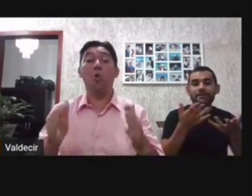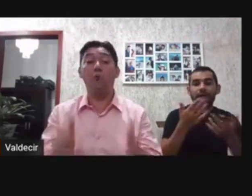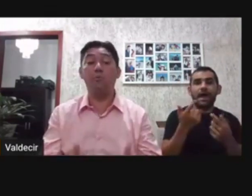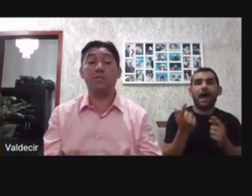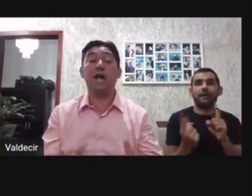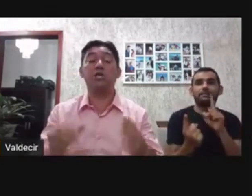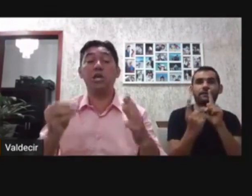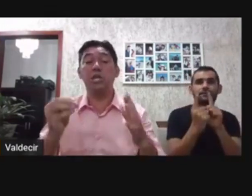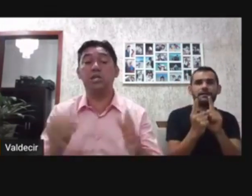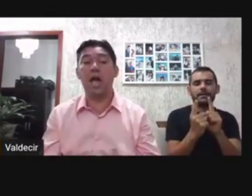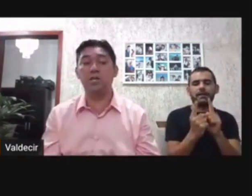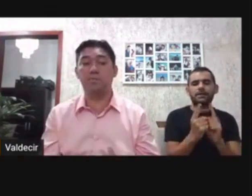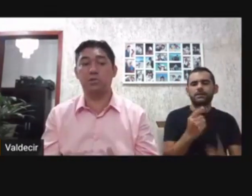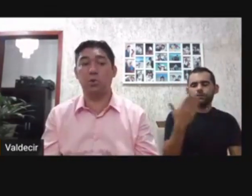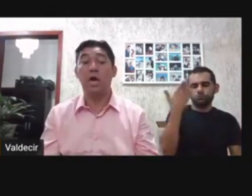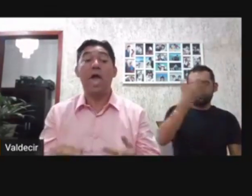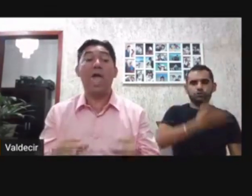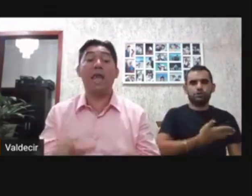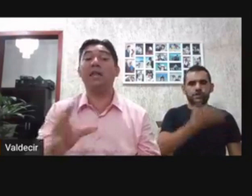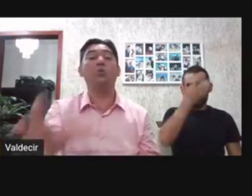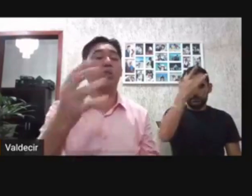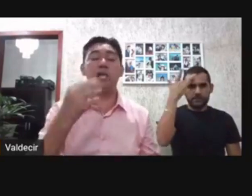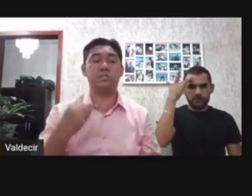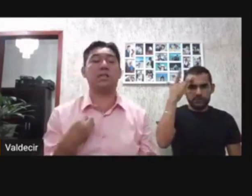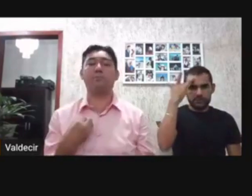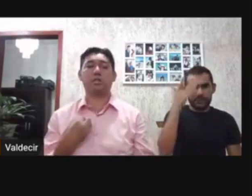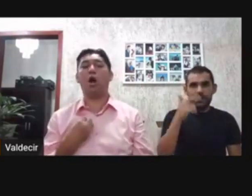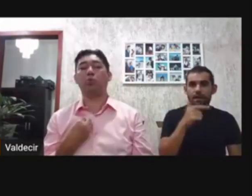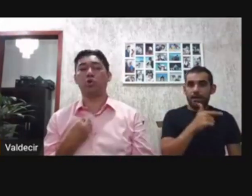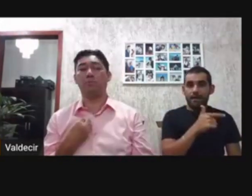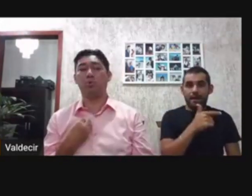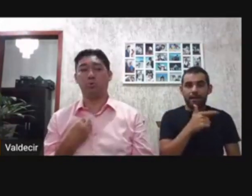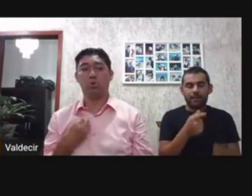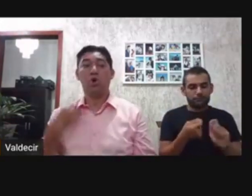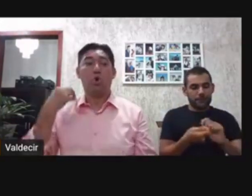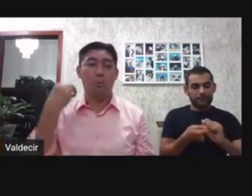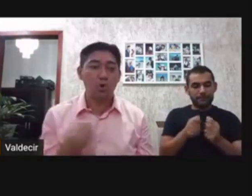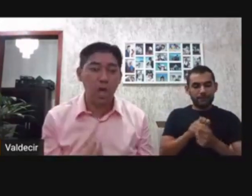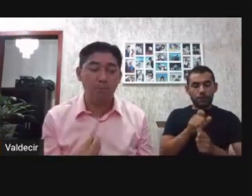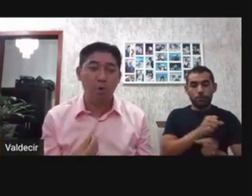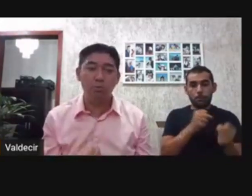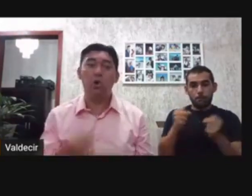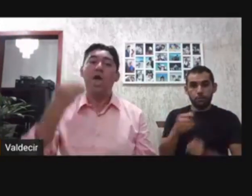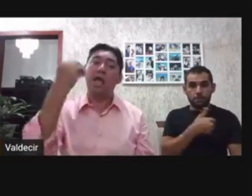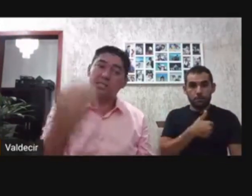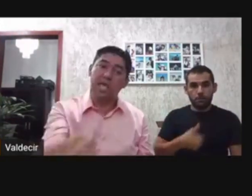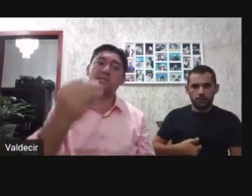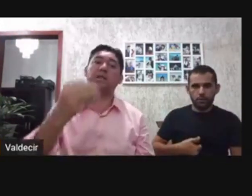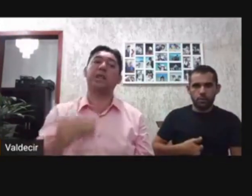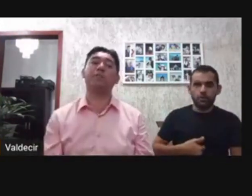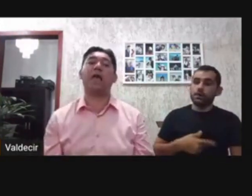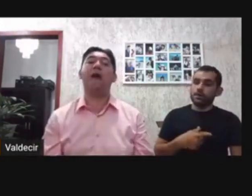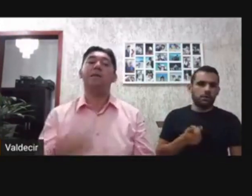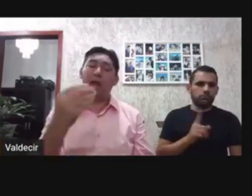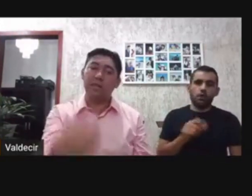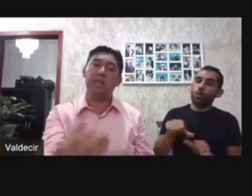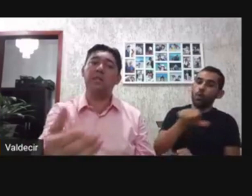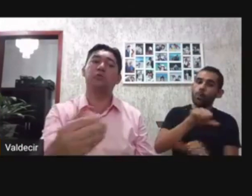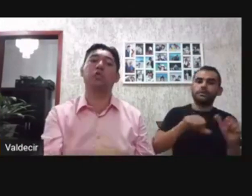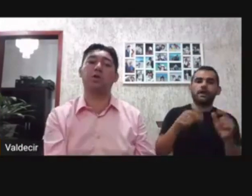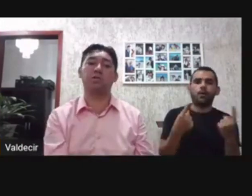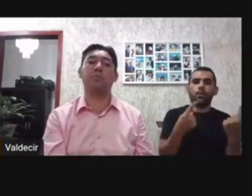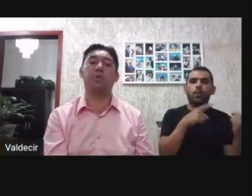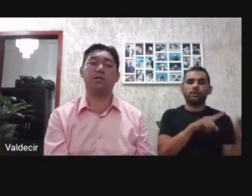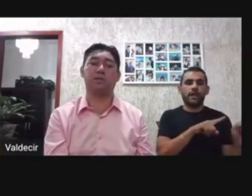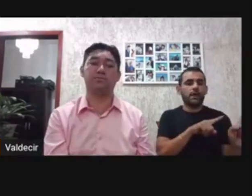atendê-las como dar dignidade à pessoa. Ela não tem que se adaptar ao poder público. O poder público é que tem que se adaptar para